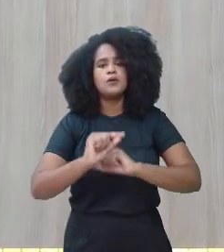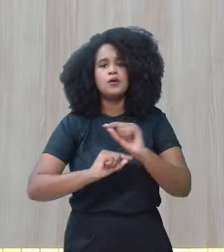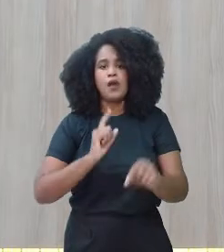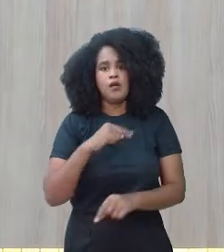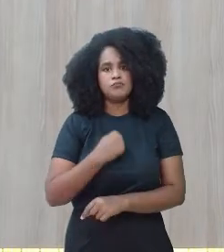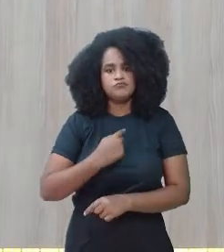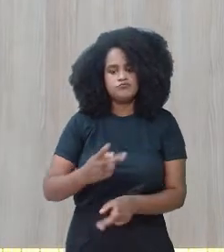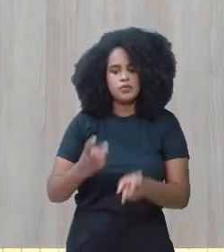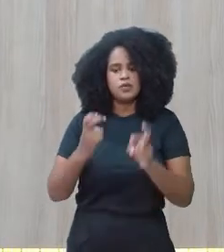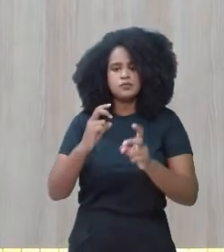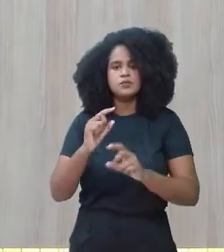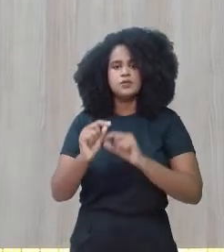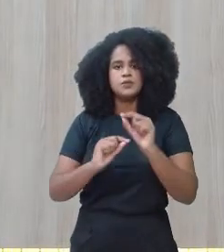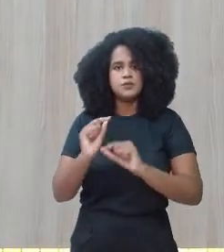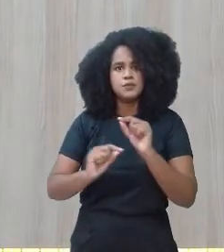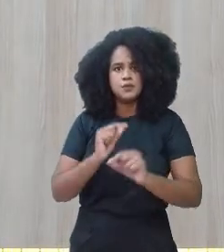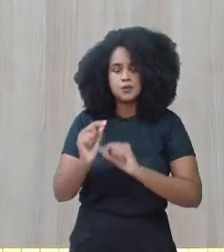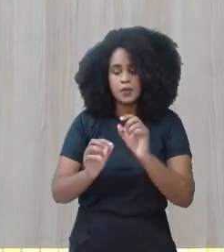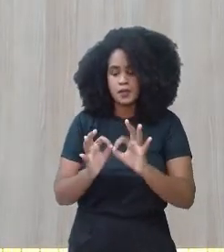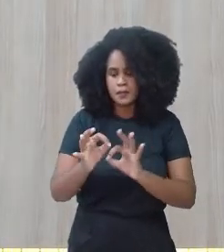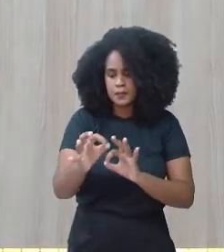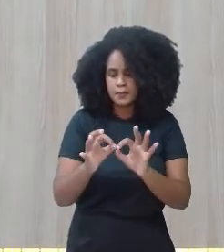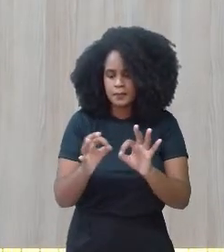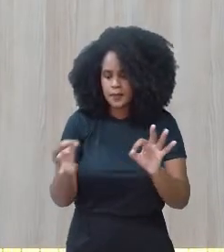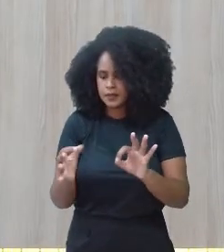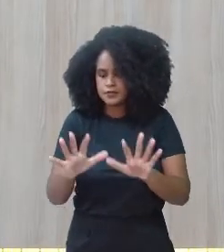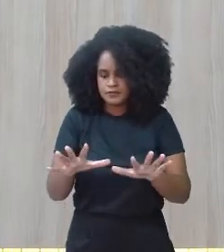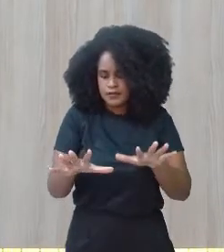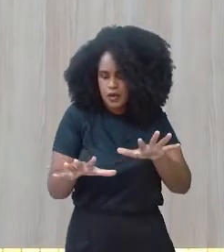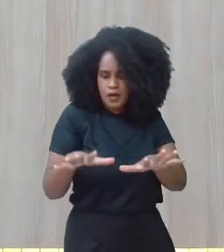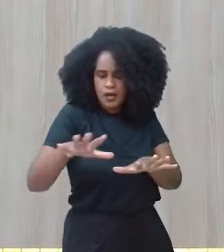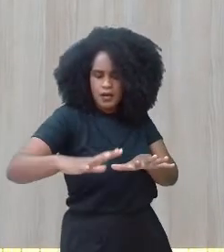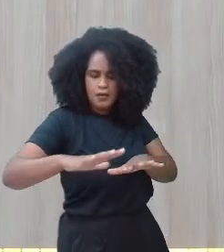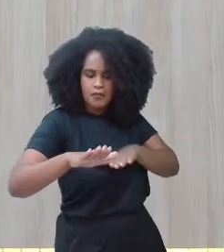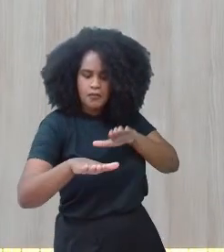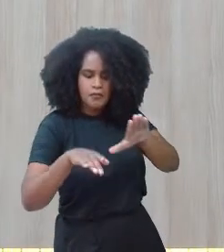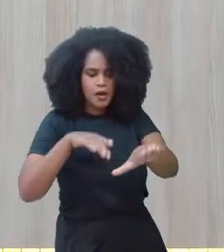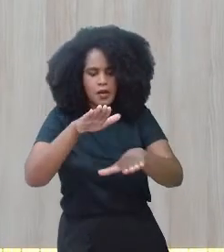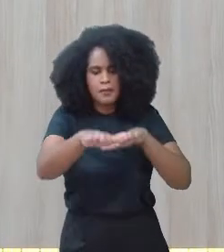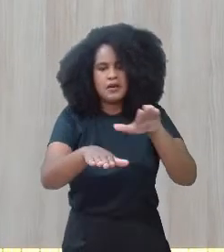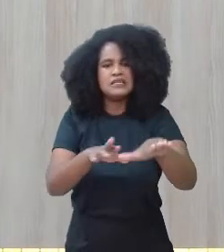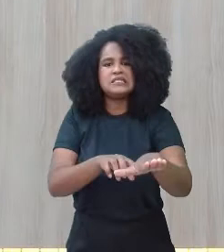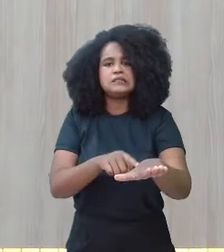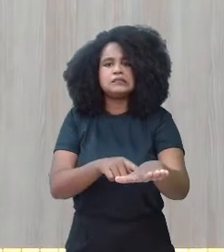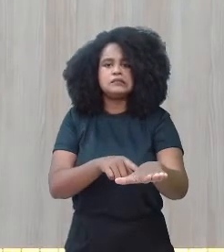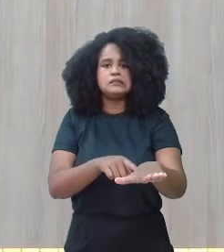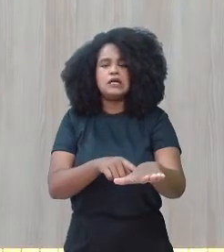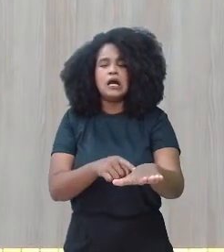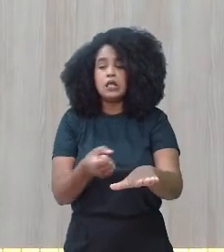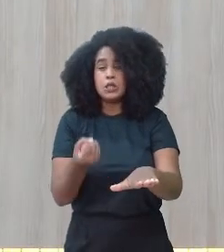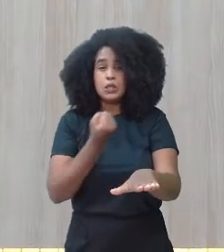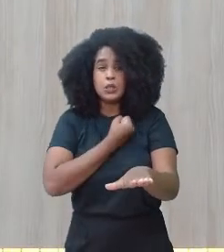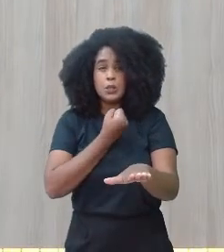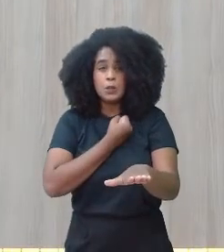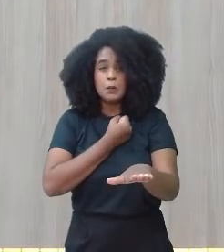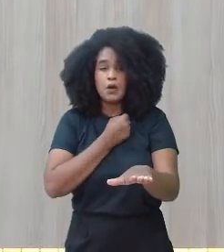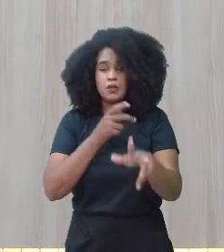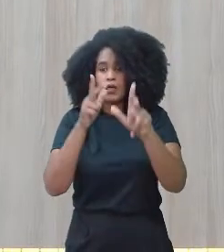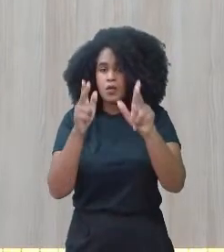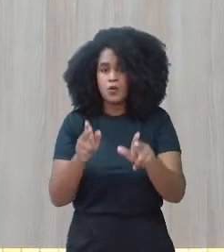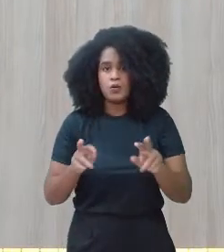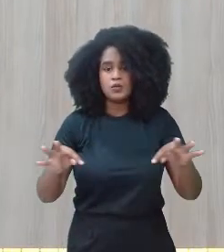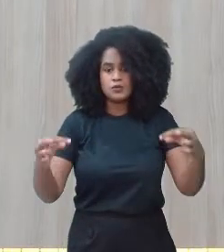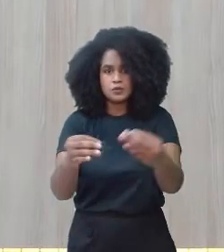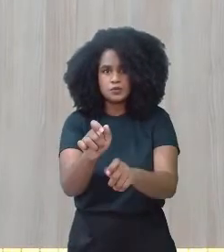esse tipo de medida, até você ter um número, até você ter alguma coisa que todo mundo utilizasse do mesmo tamanho,